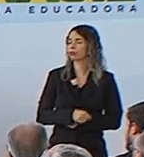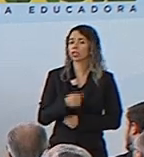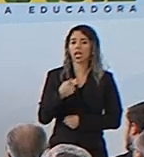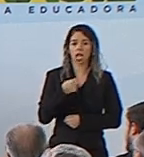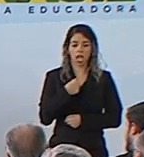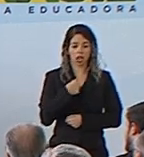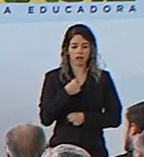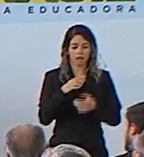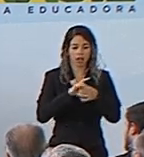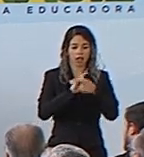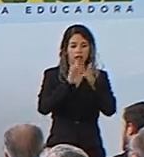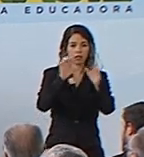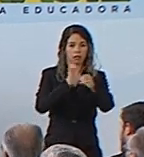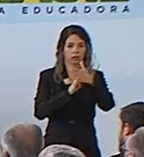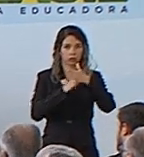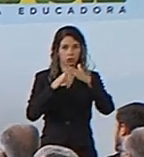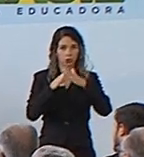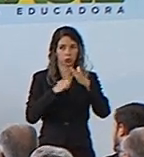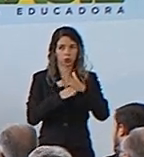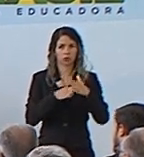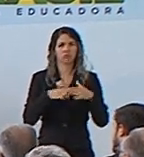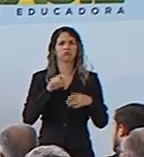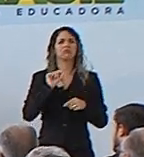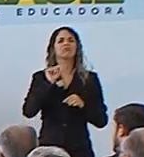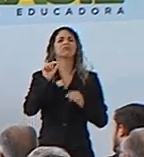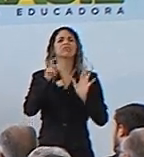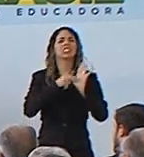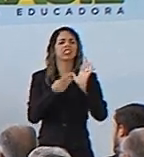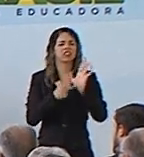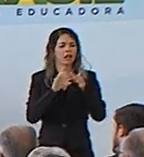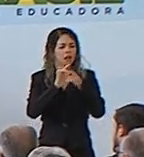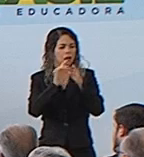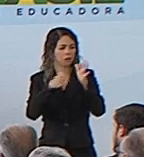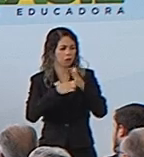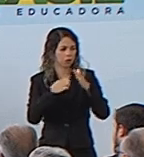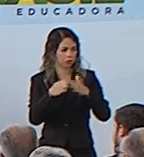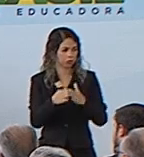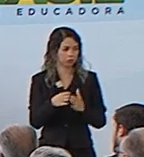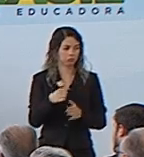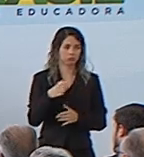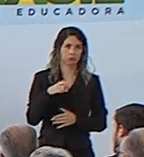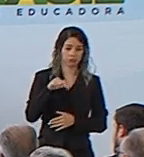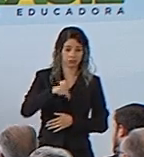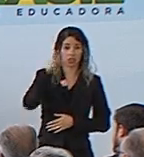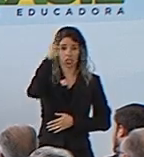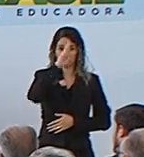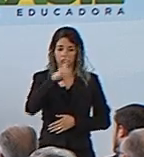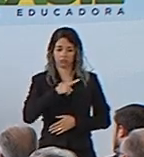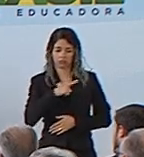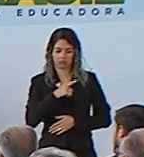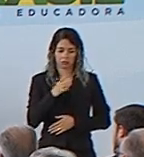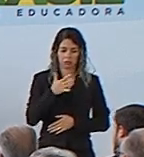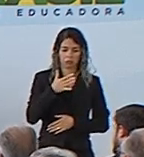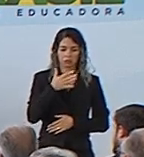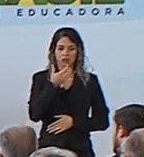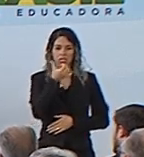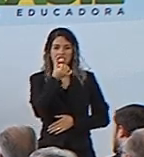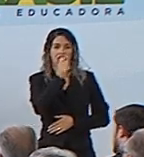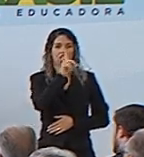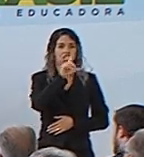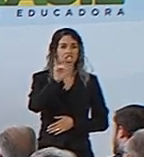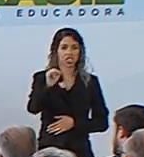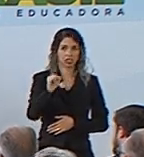uma empresa Ministro licenciar uma empresa em média no Brasil demora 100